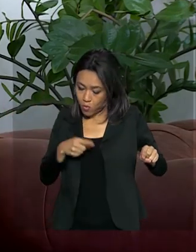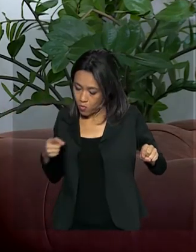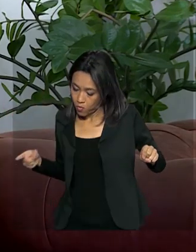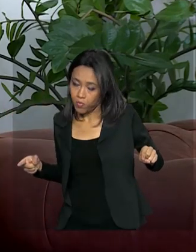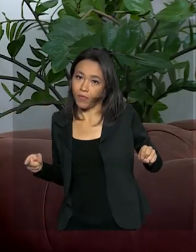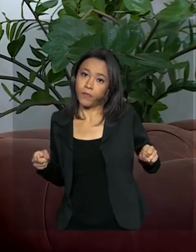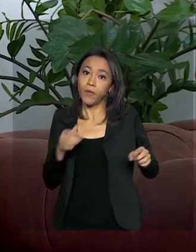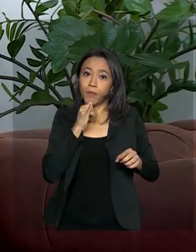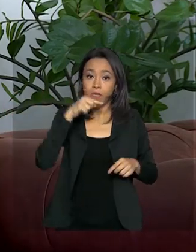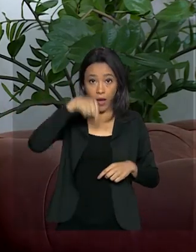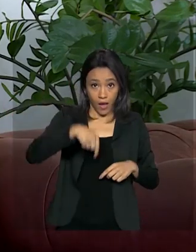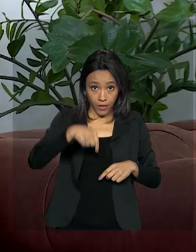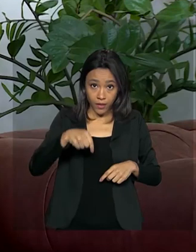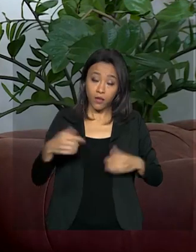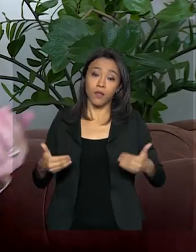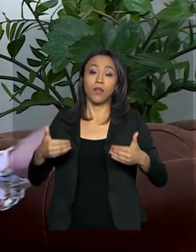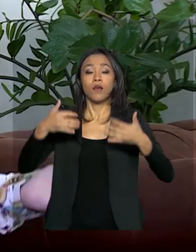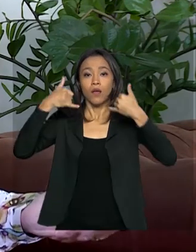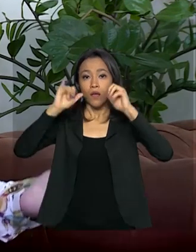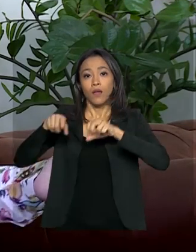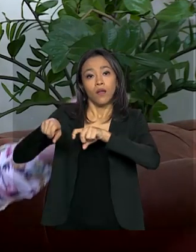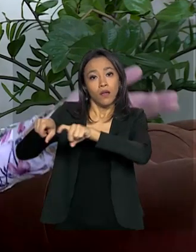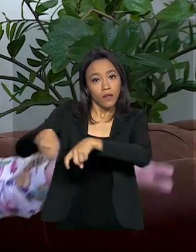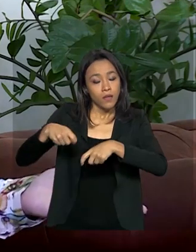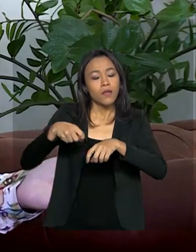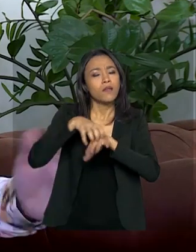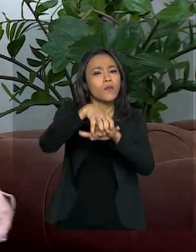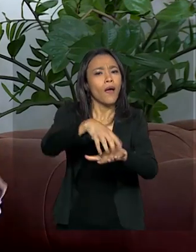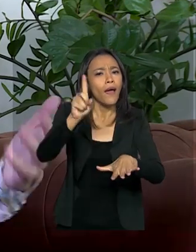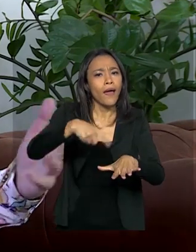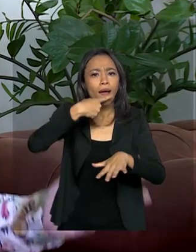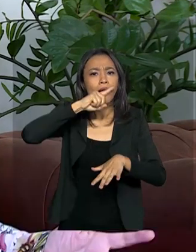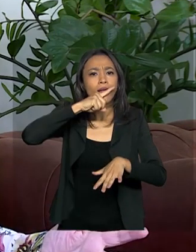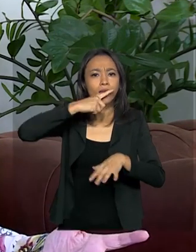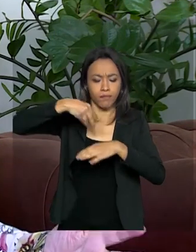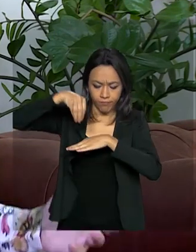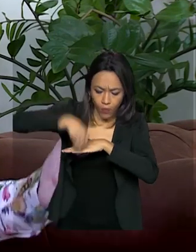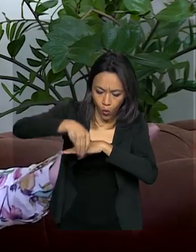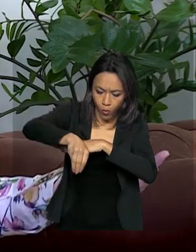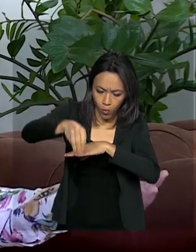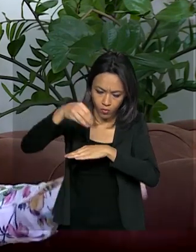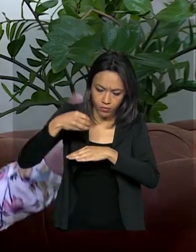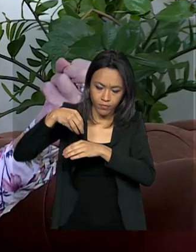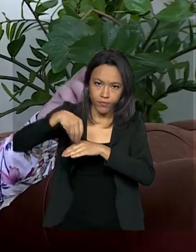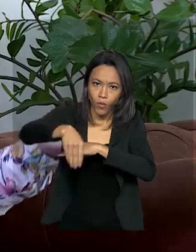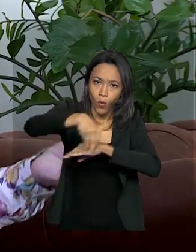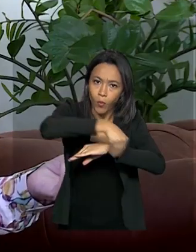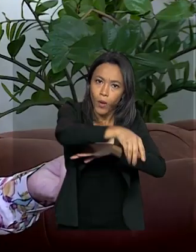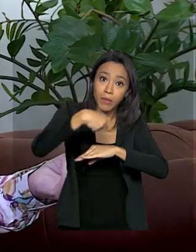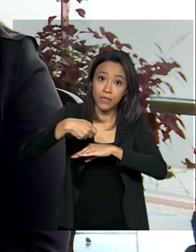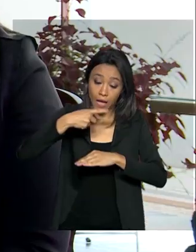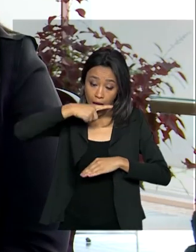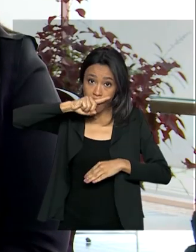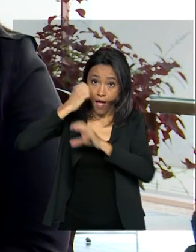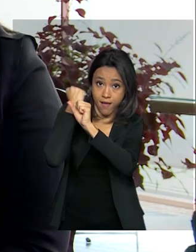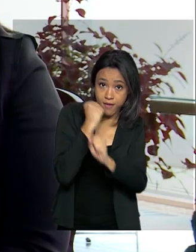cadeia aqui no ministério da agricultura a nossa preocupação é com a cana plantada aqui o seu agricultura e ela precisa ser